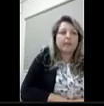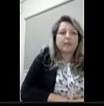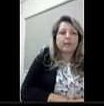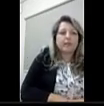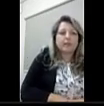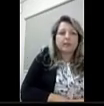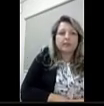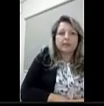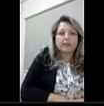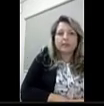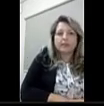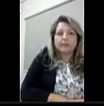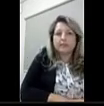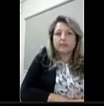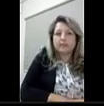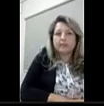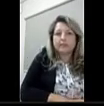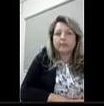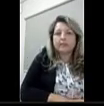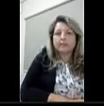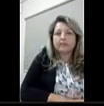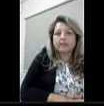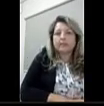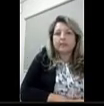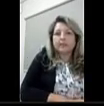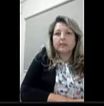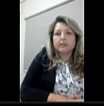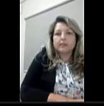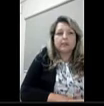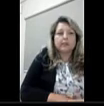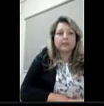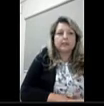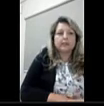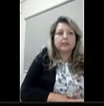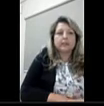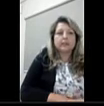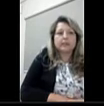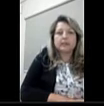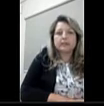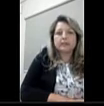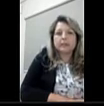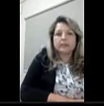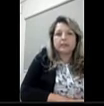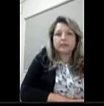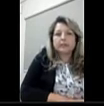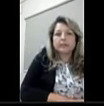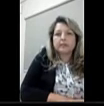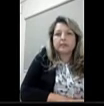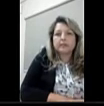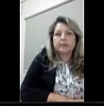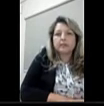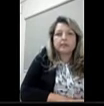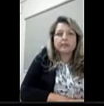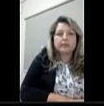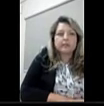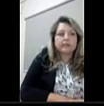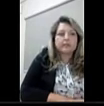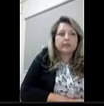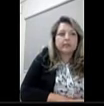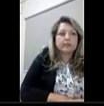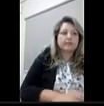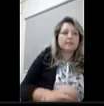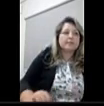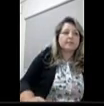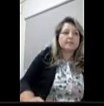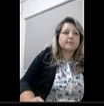e teve acesso a fácil acesso aos materiais necessários para as atividades. Então, esse espaço de